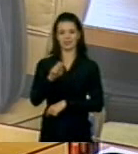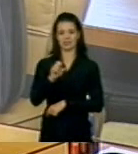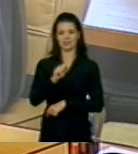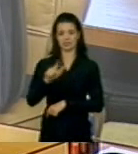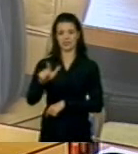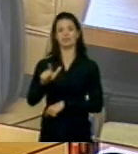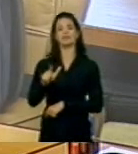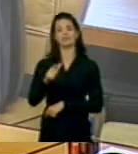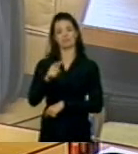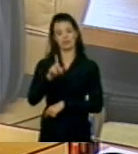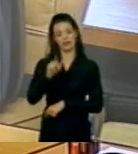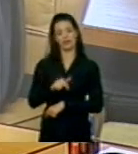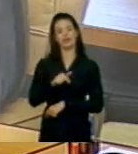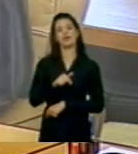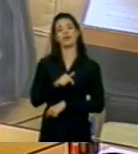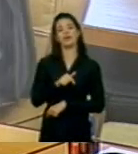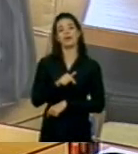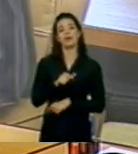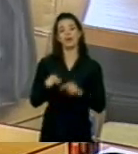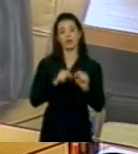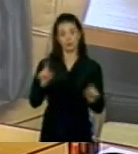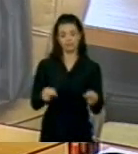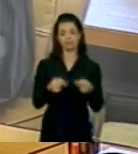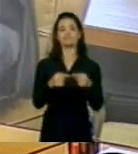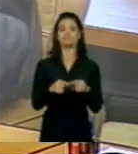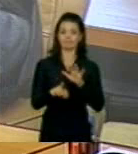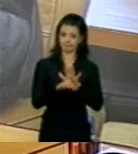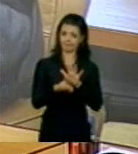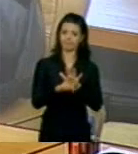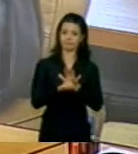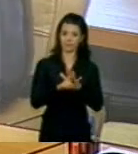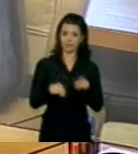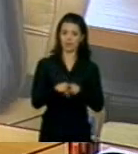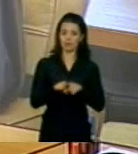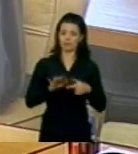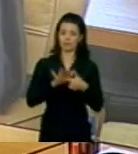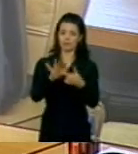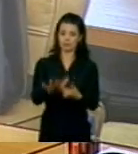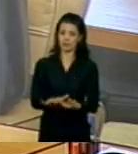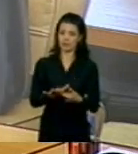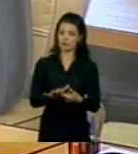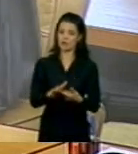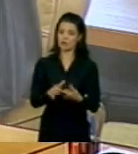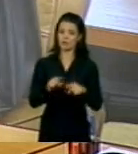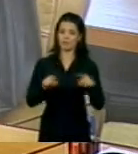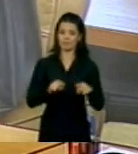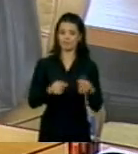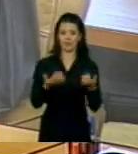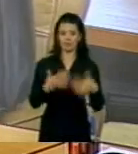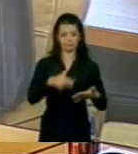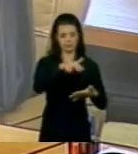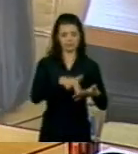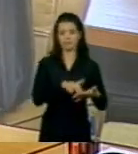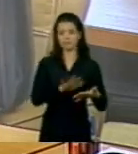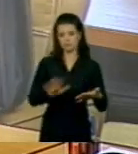ação direta em parecer cuja ementa eu aqui também reproduzo, não escuso de ler, apenas faço